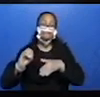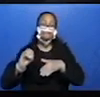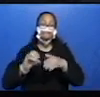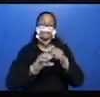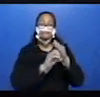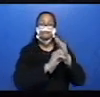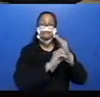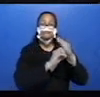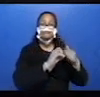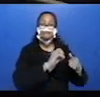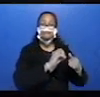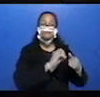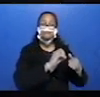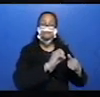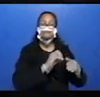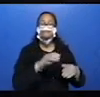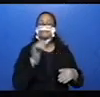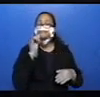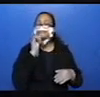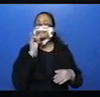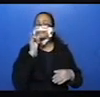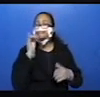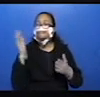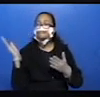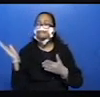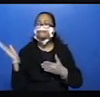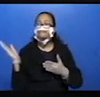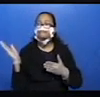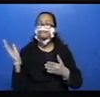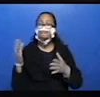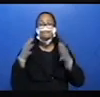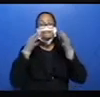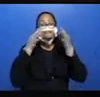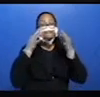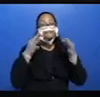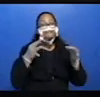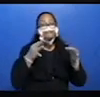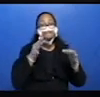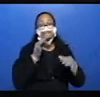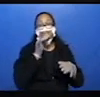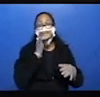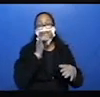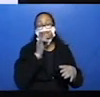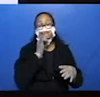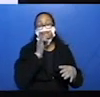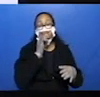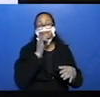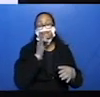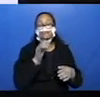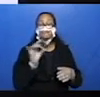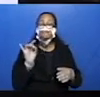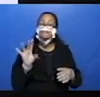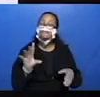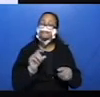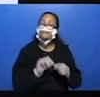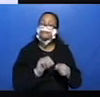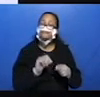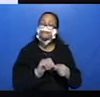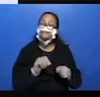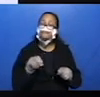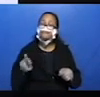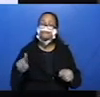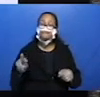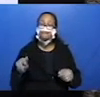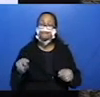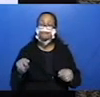bom? O exemplo está aí. Atenção aos modelos, é só repetir.